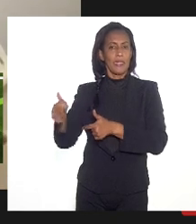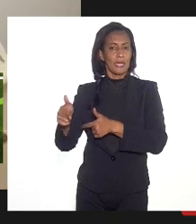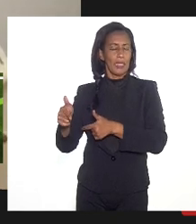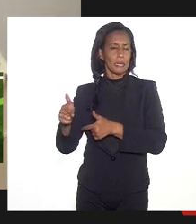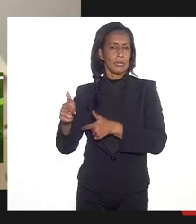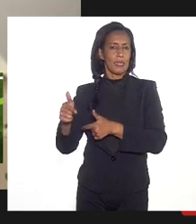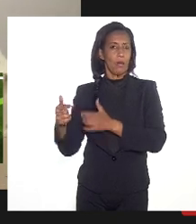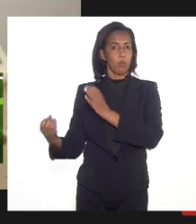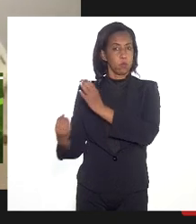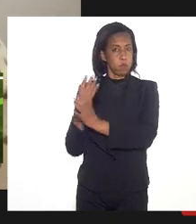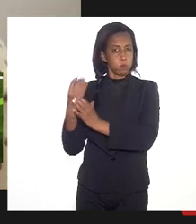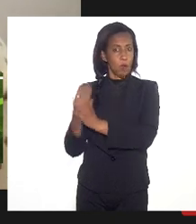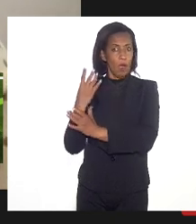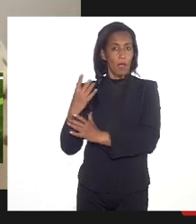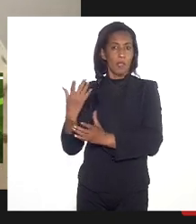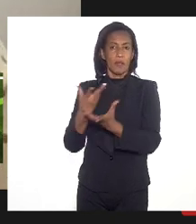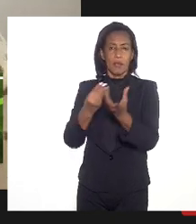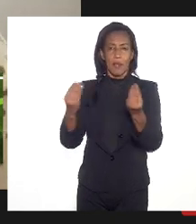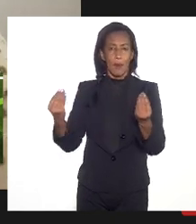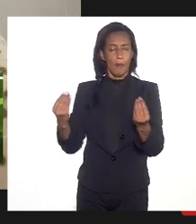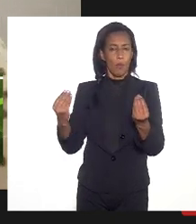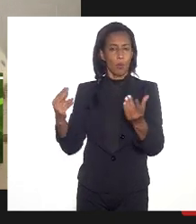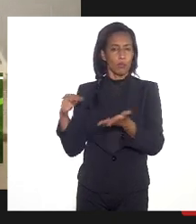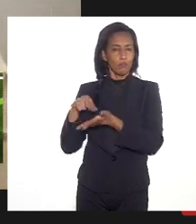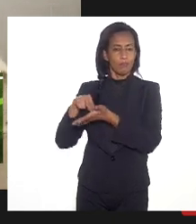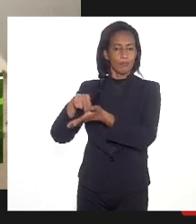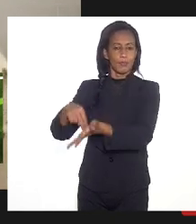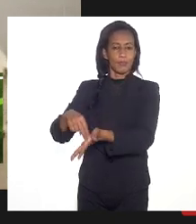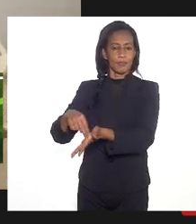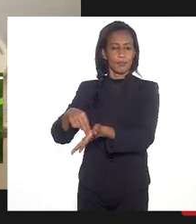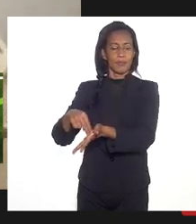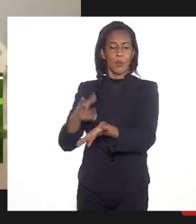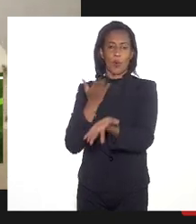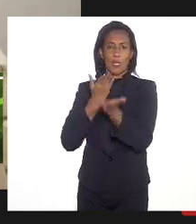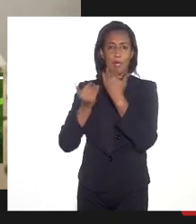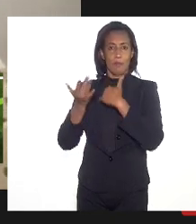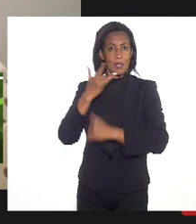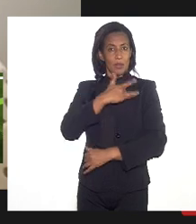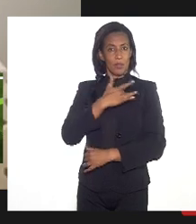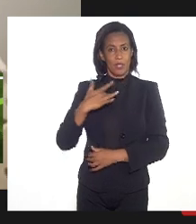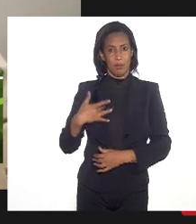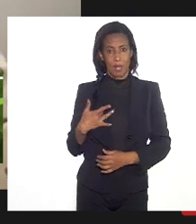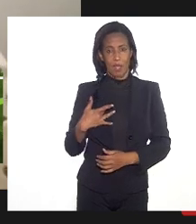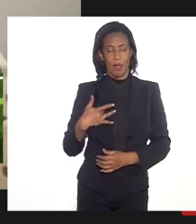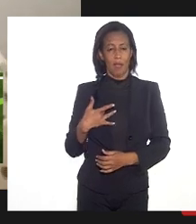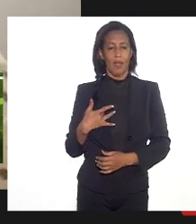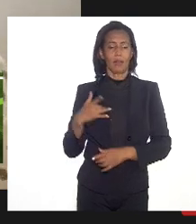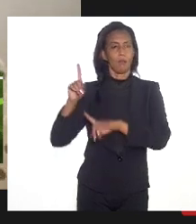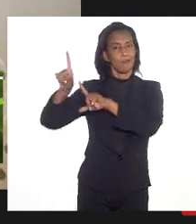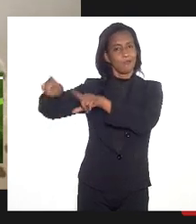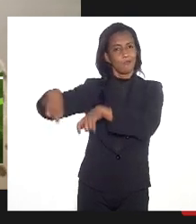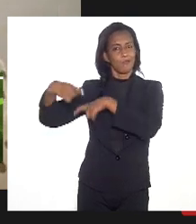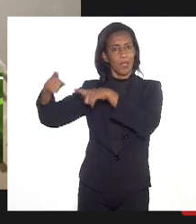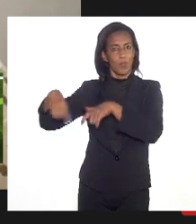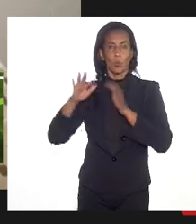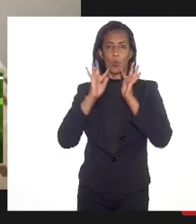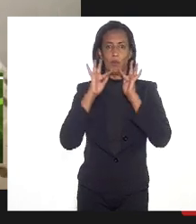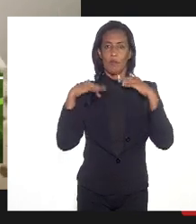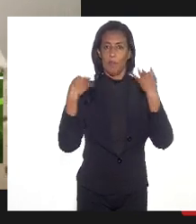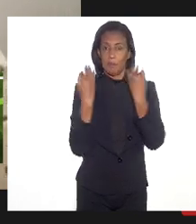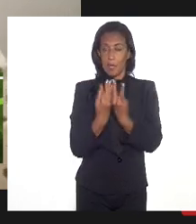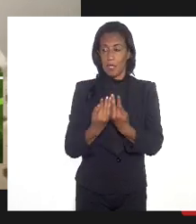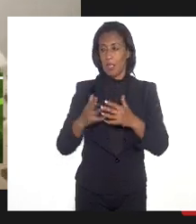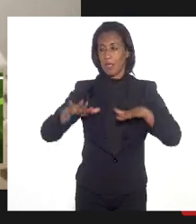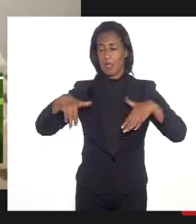é muito fincada com a alimentação saudável, na agricultura familiar, que é